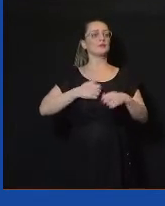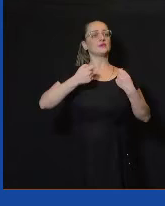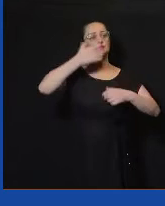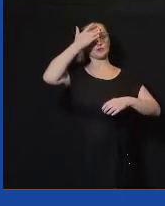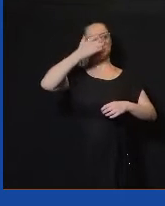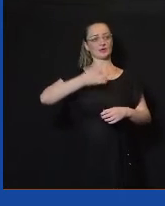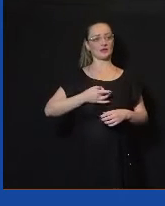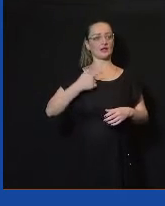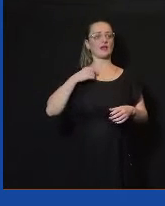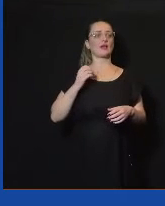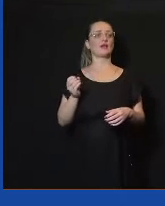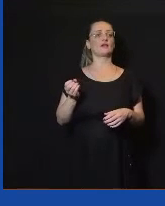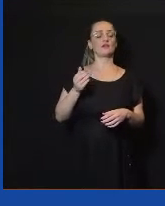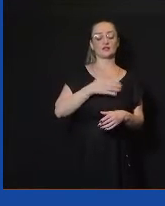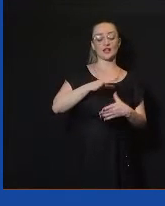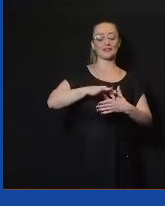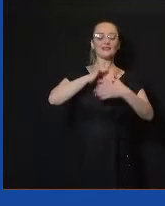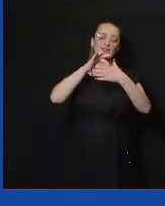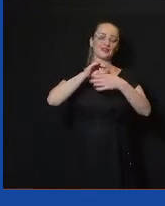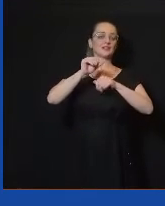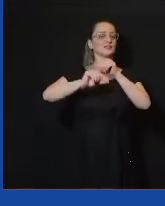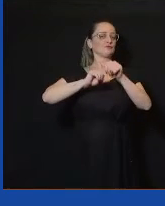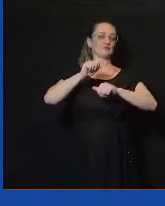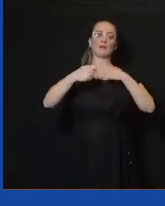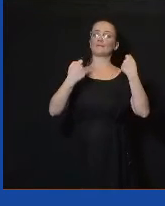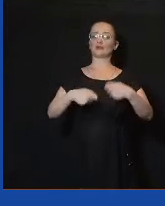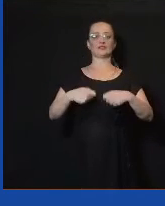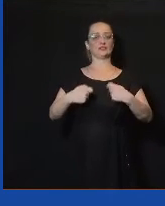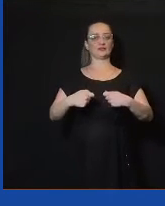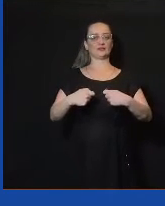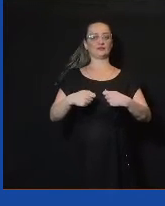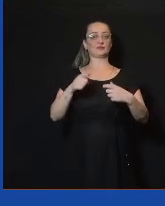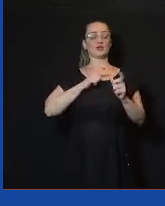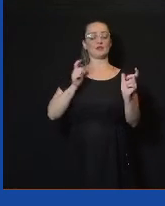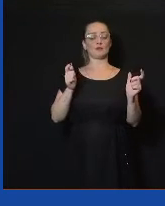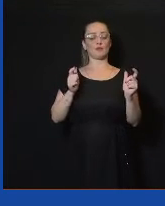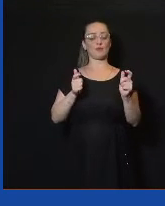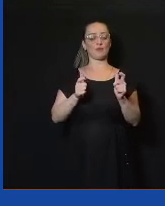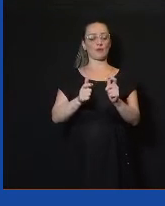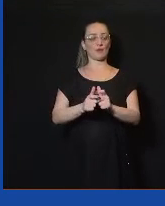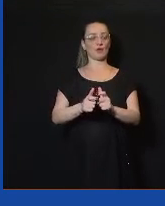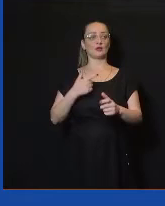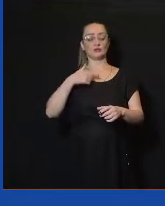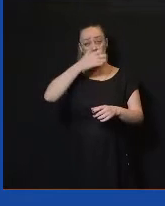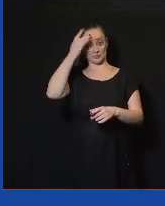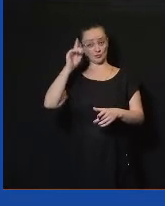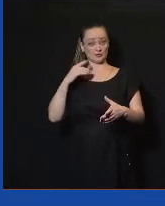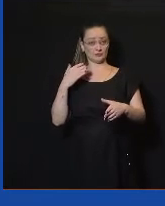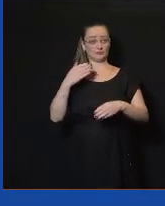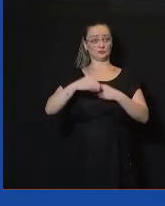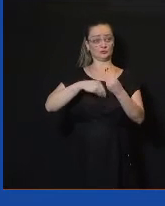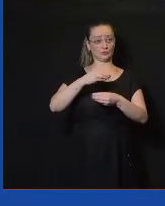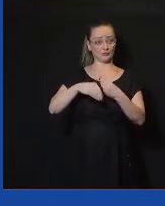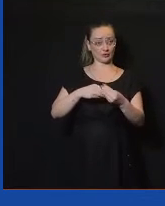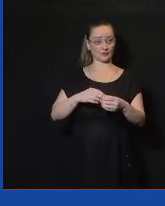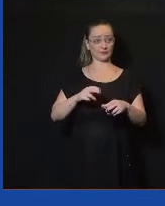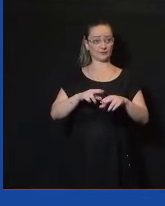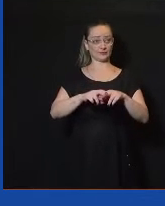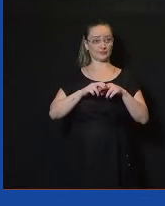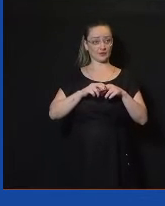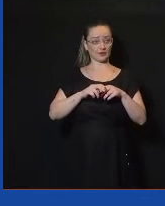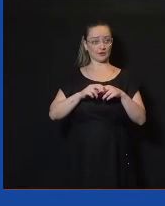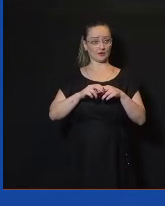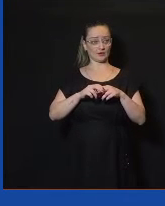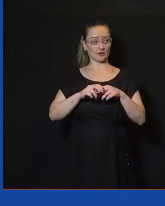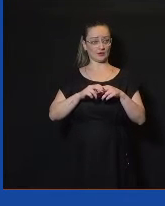a renovação de lideranças nessas áreas, porque a gente viu também um esvaziamento muito grande de engajamento devido aos governos progressistas, muita gente era